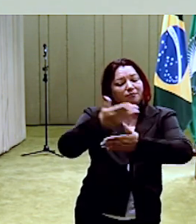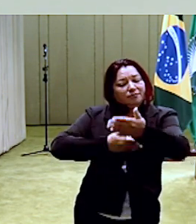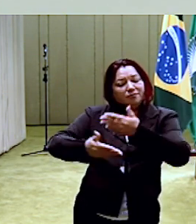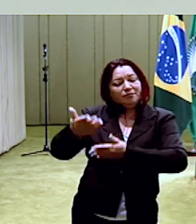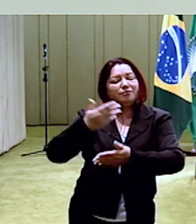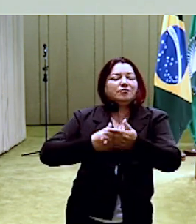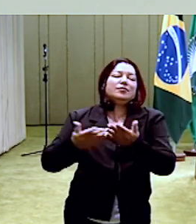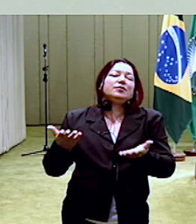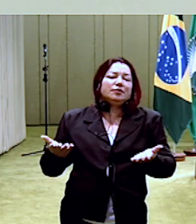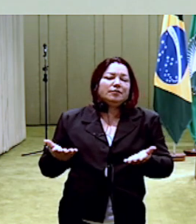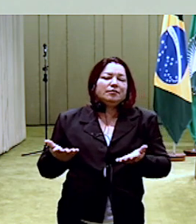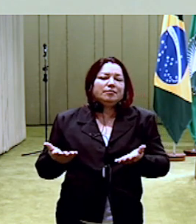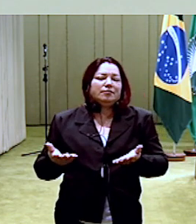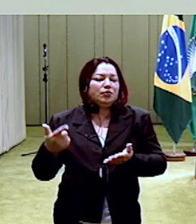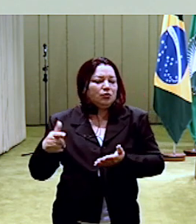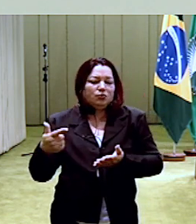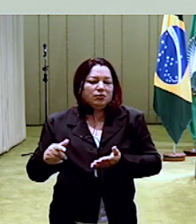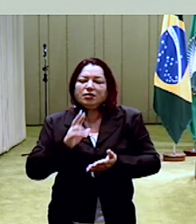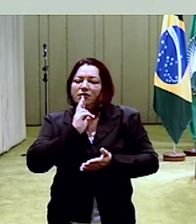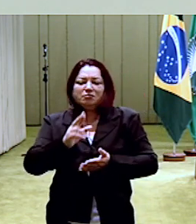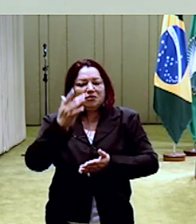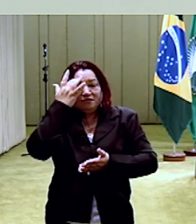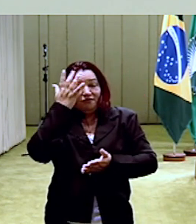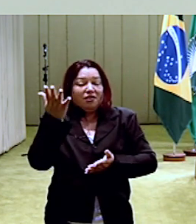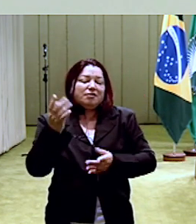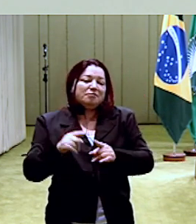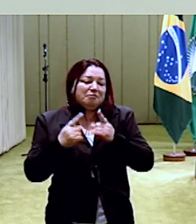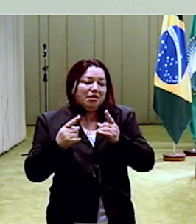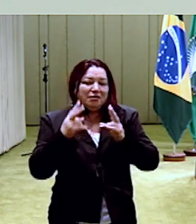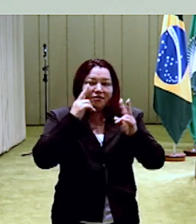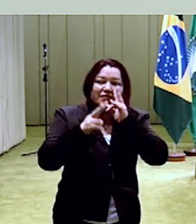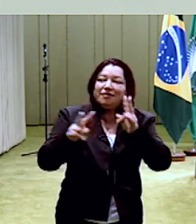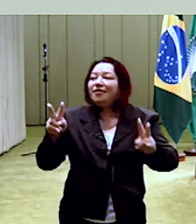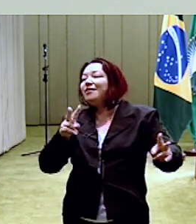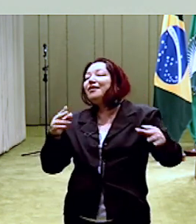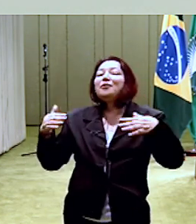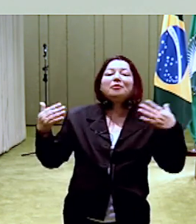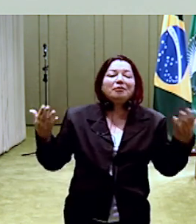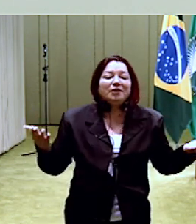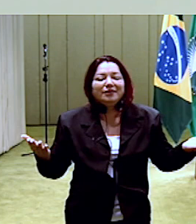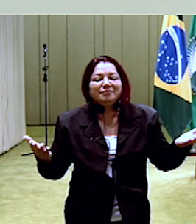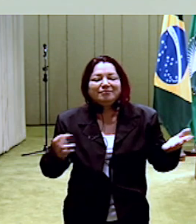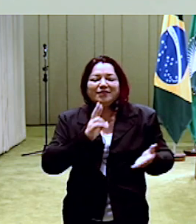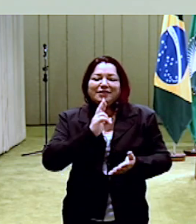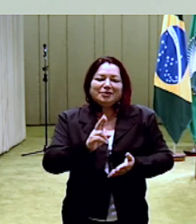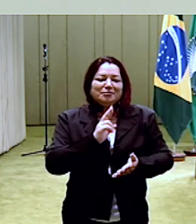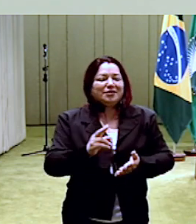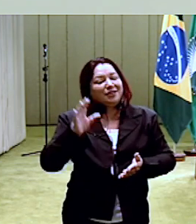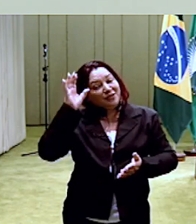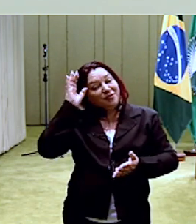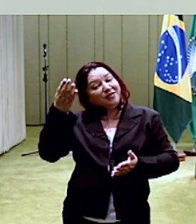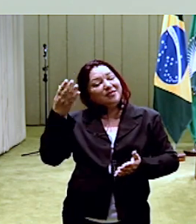de infraestrutura enorme aqui no Brasil. Não tem resposta fácil, mas a gente está olhando para todas as suas perguntas e espero que a gente consiga